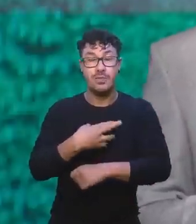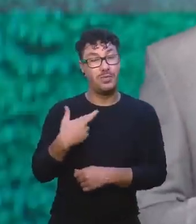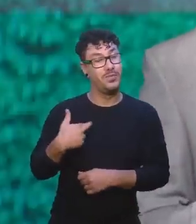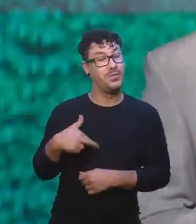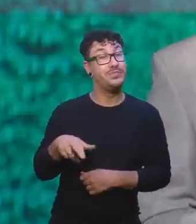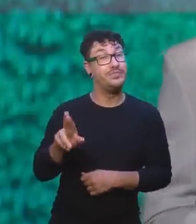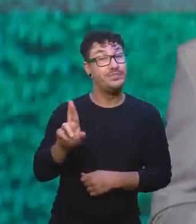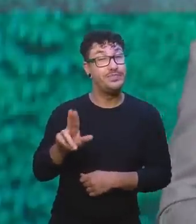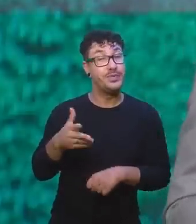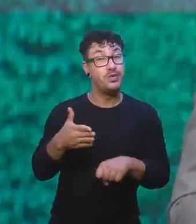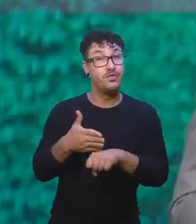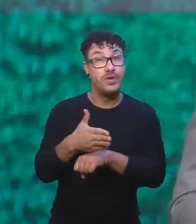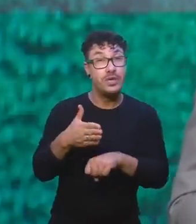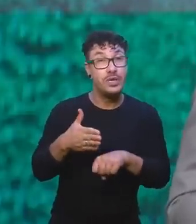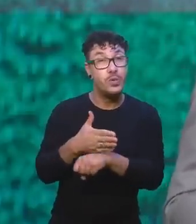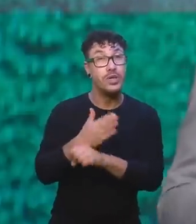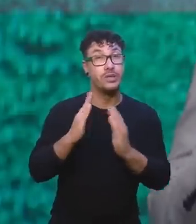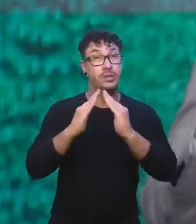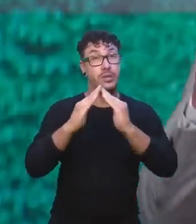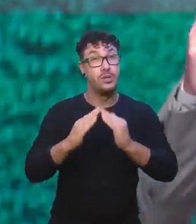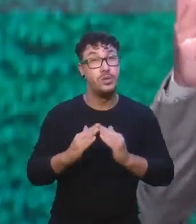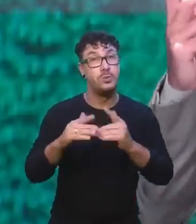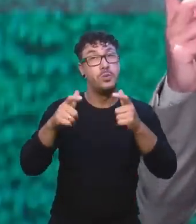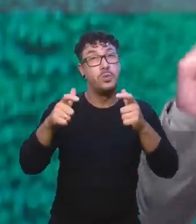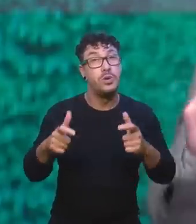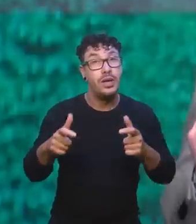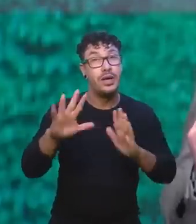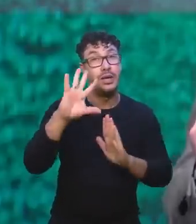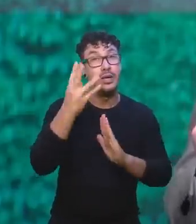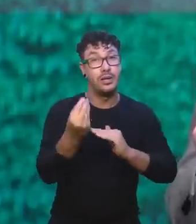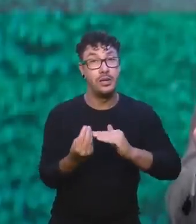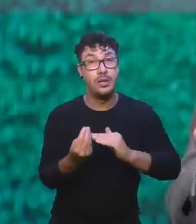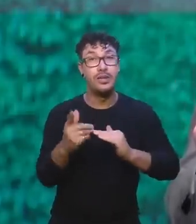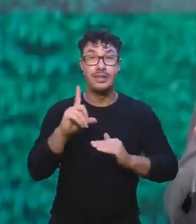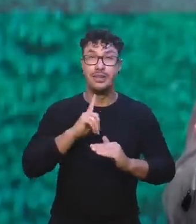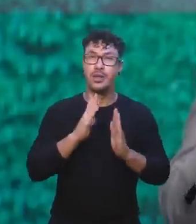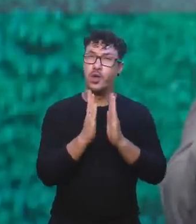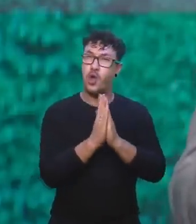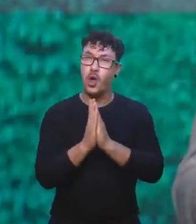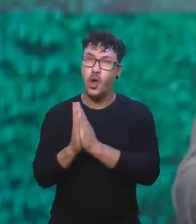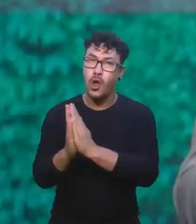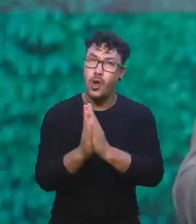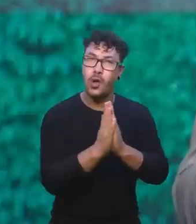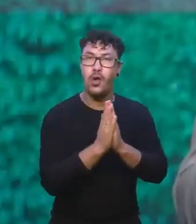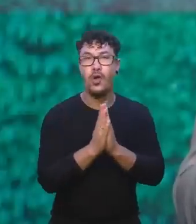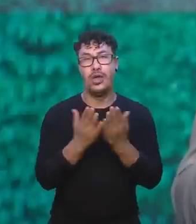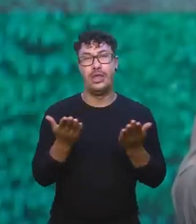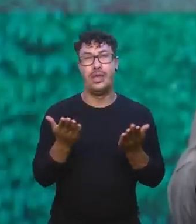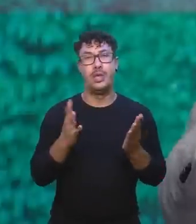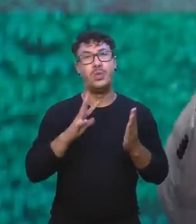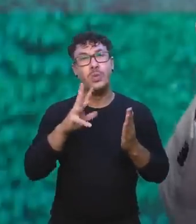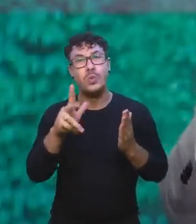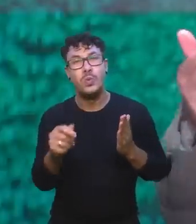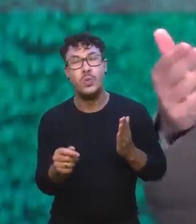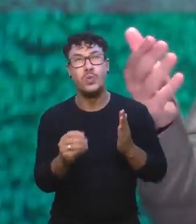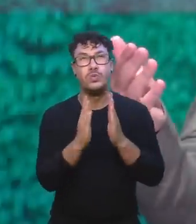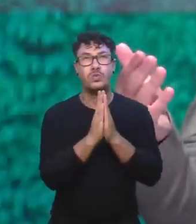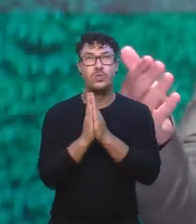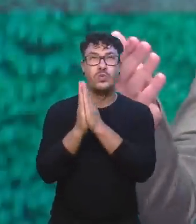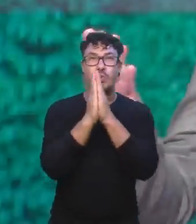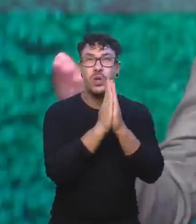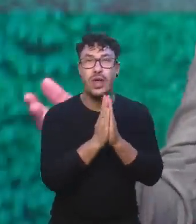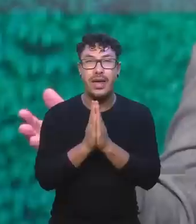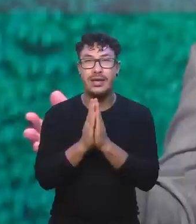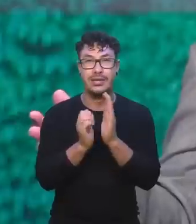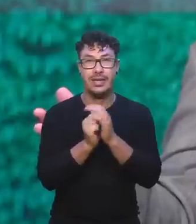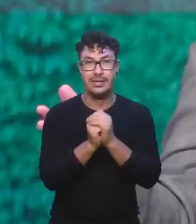religioso, que frequentam um templo, oram, mas não conversam com Deus. Orar, né, o rezar é diferente